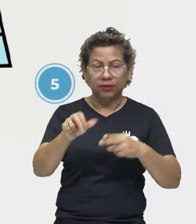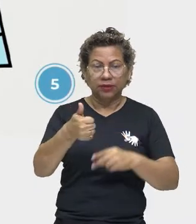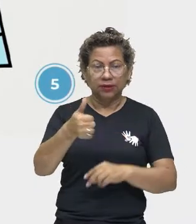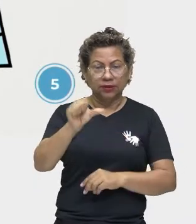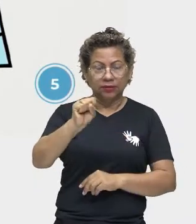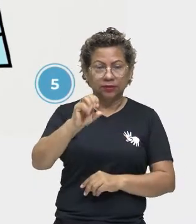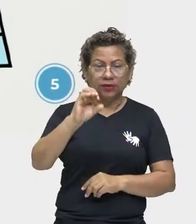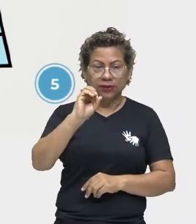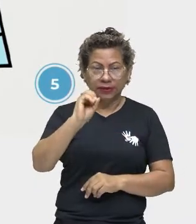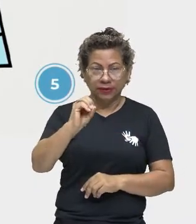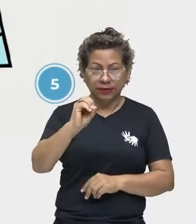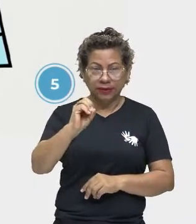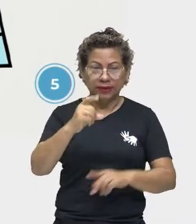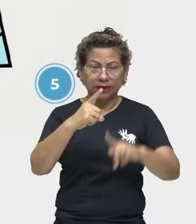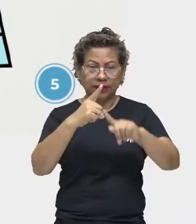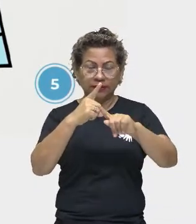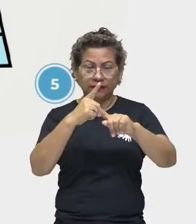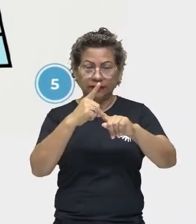180